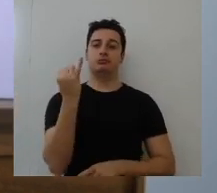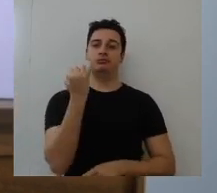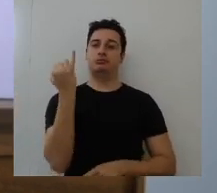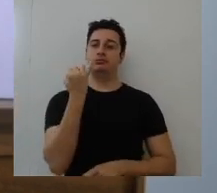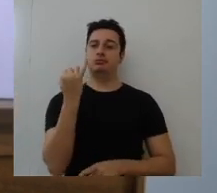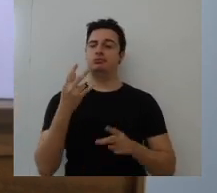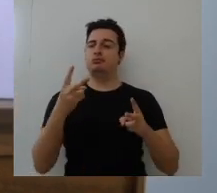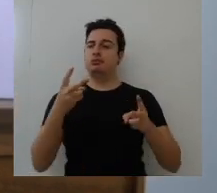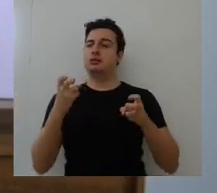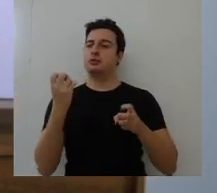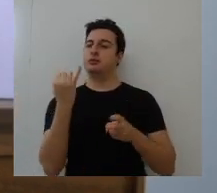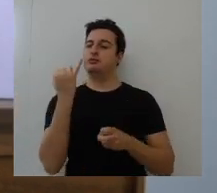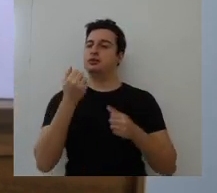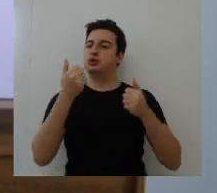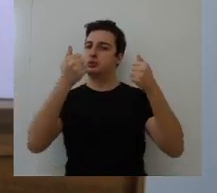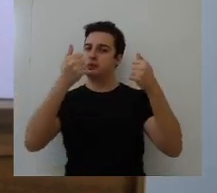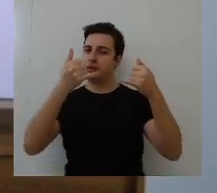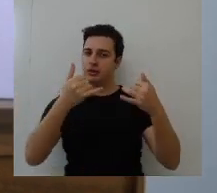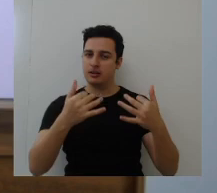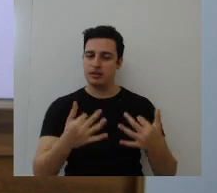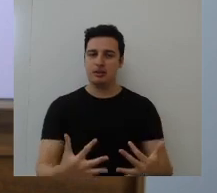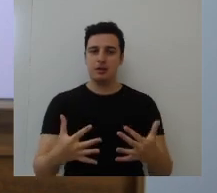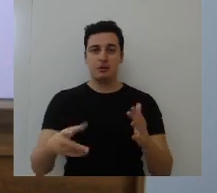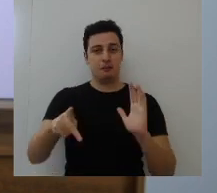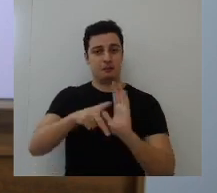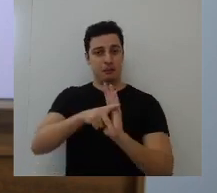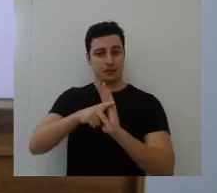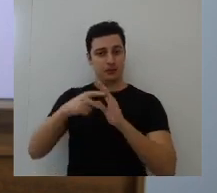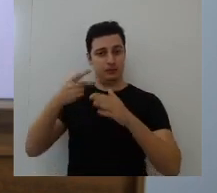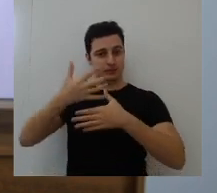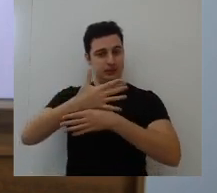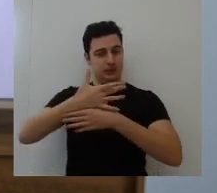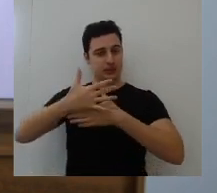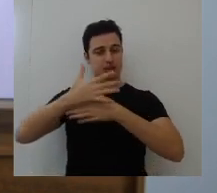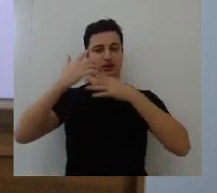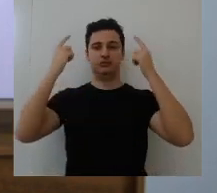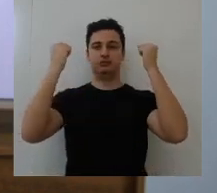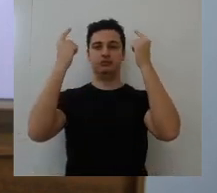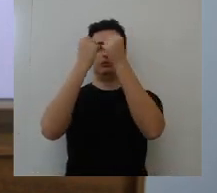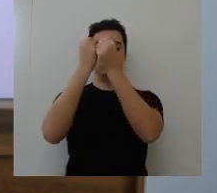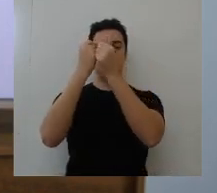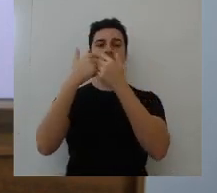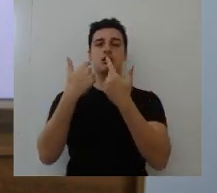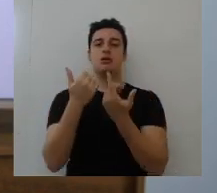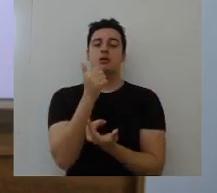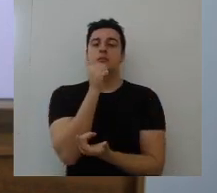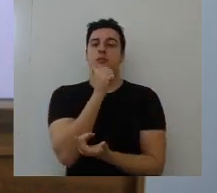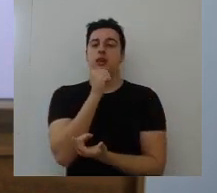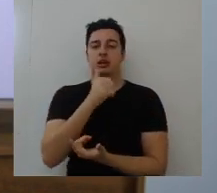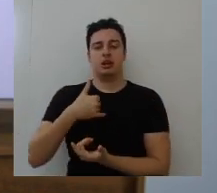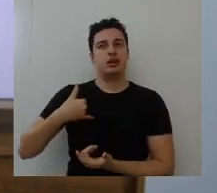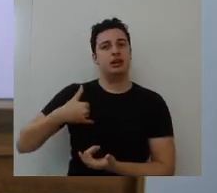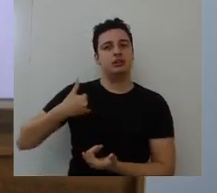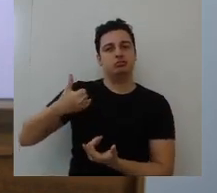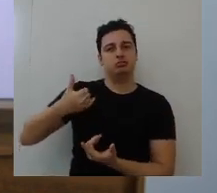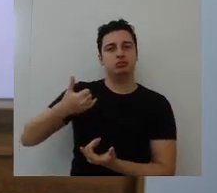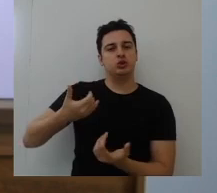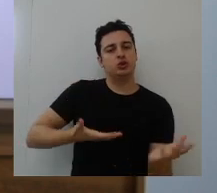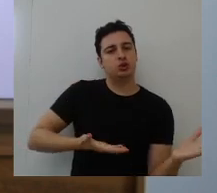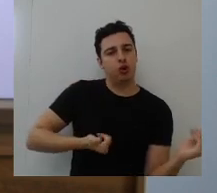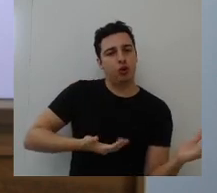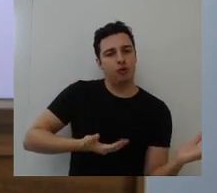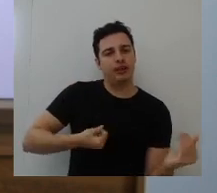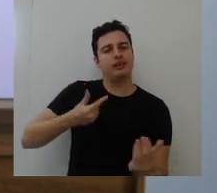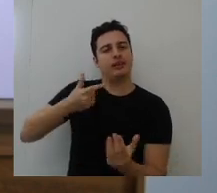com relação à mulher na cidade de Atenas, né? Elas geralmente casavam muito jovens, né? Como naquela